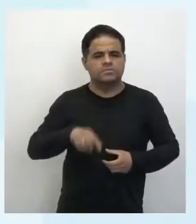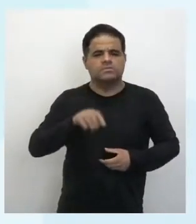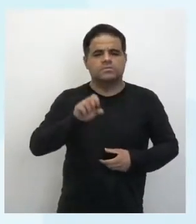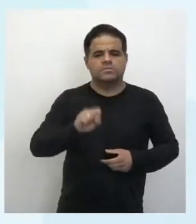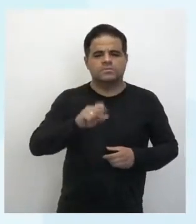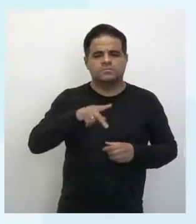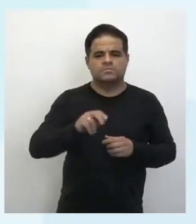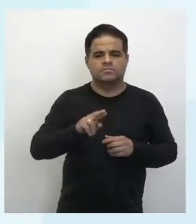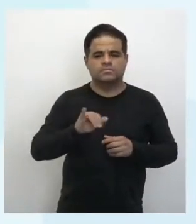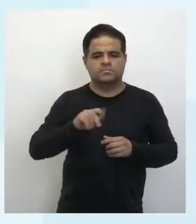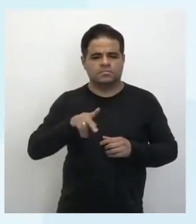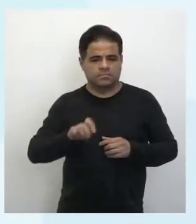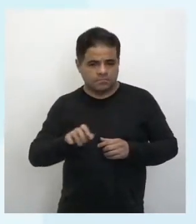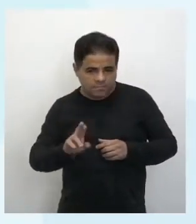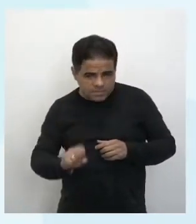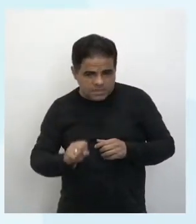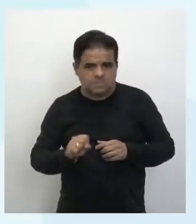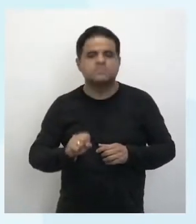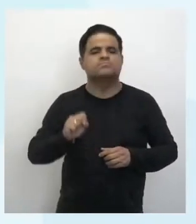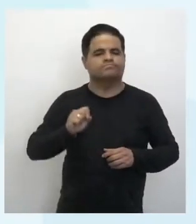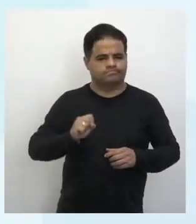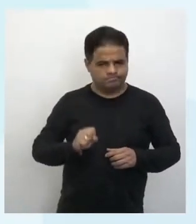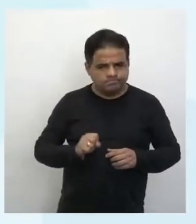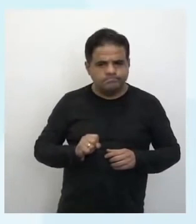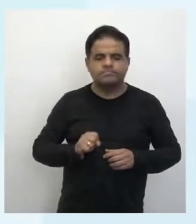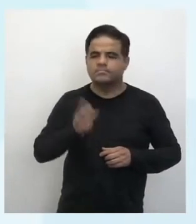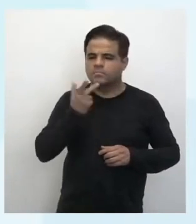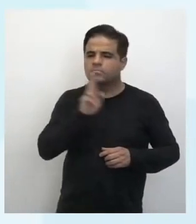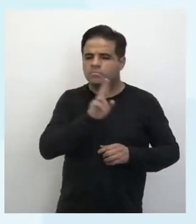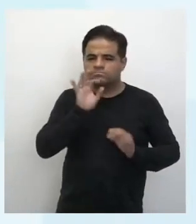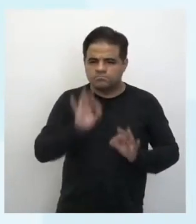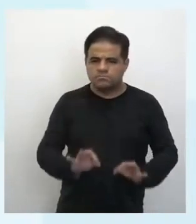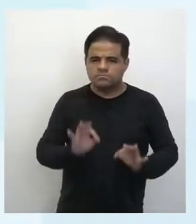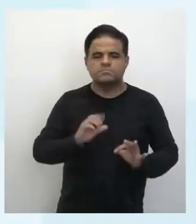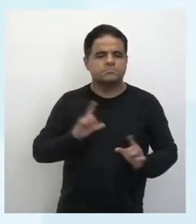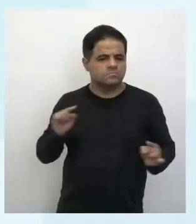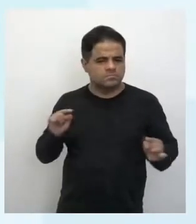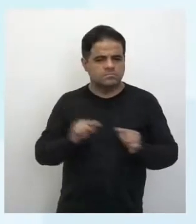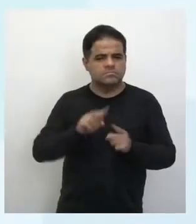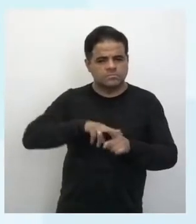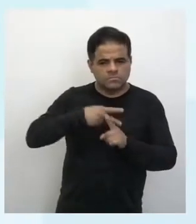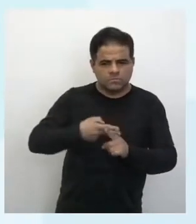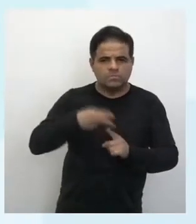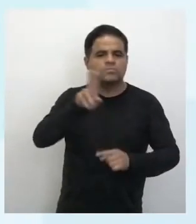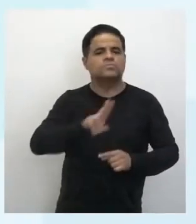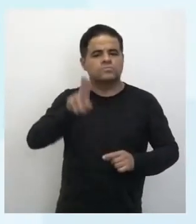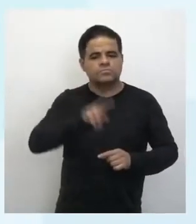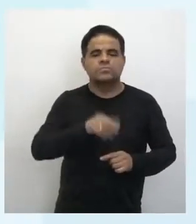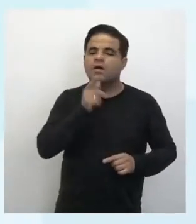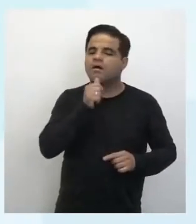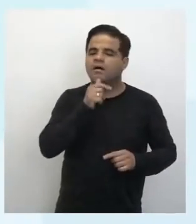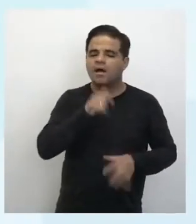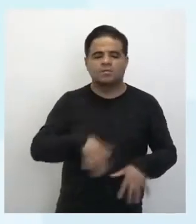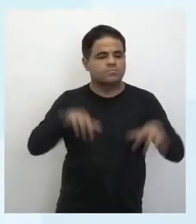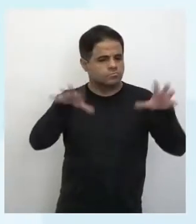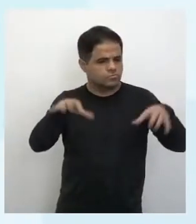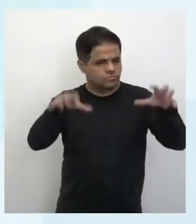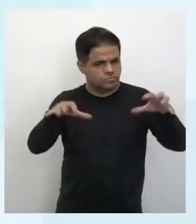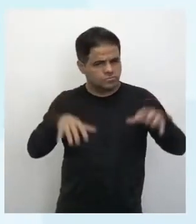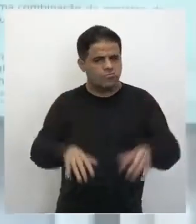sprinklers. Isso, sprinkles, né, deveria ser a pronúncia. Isso consiste no duplo reuso da água da